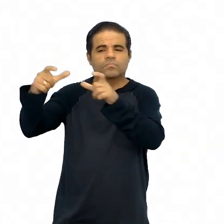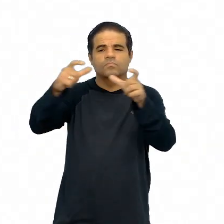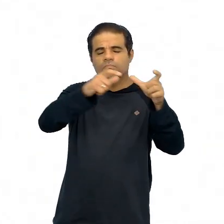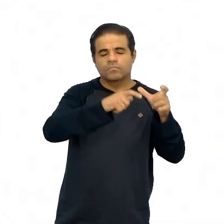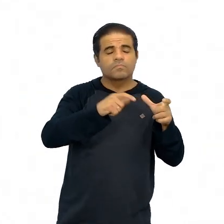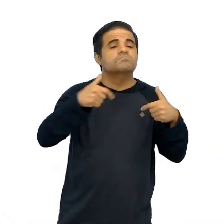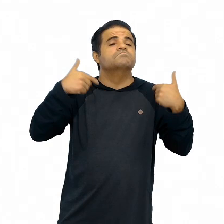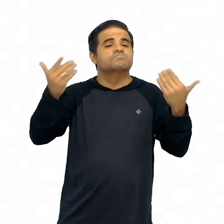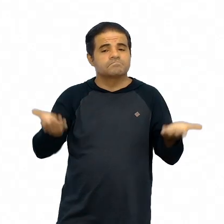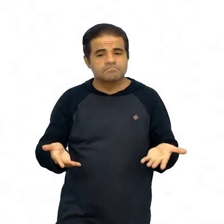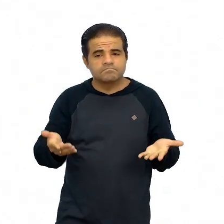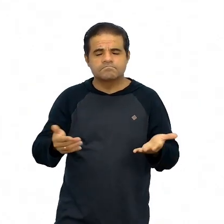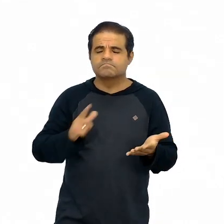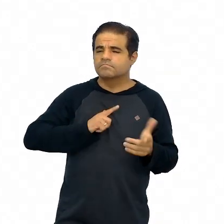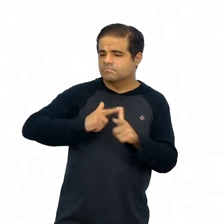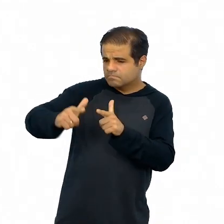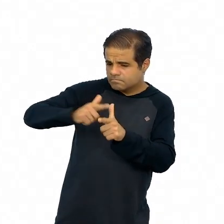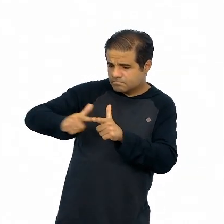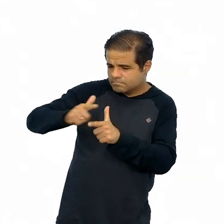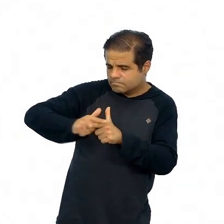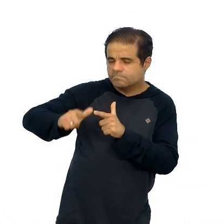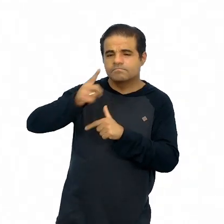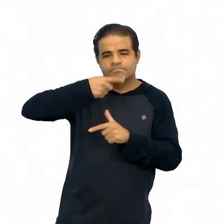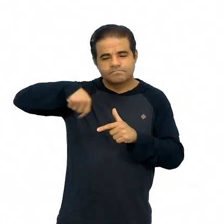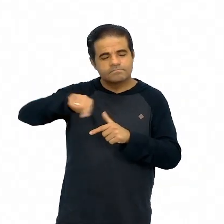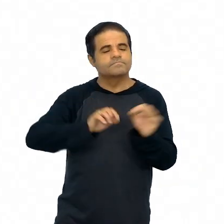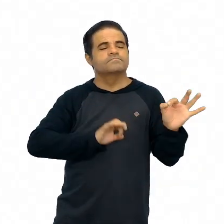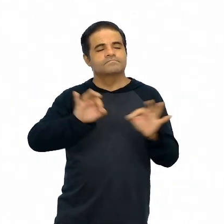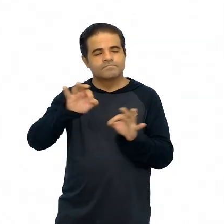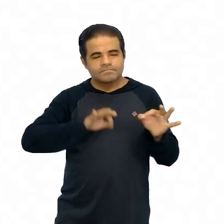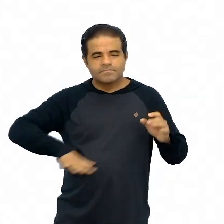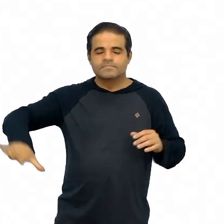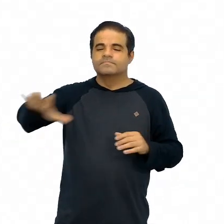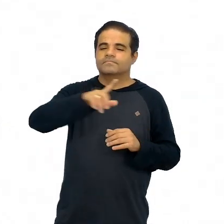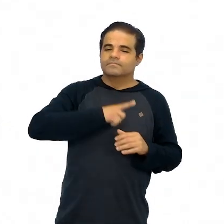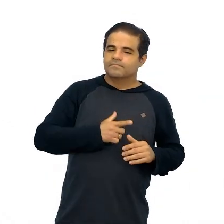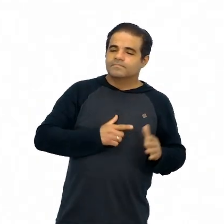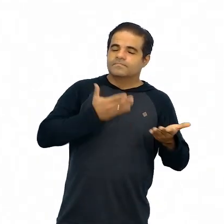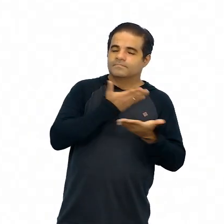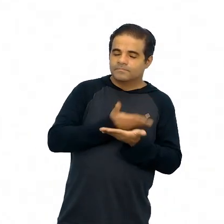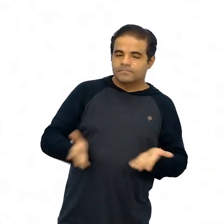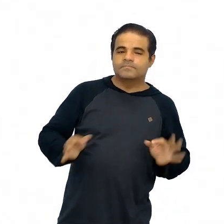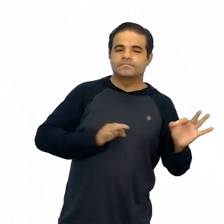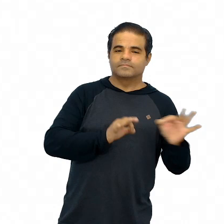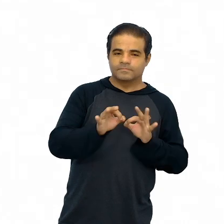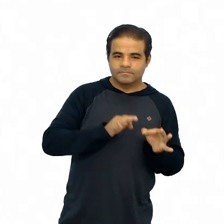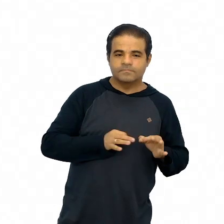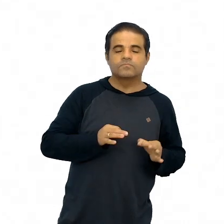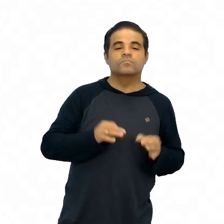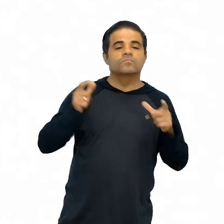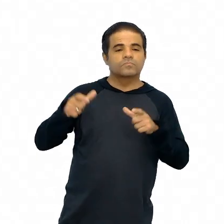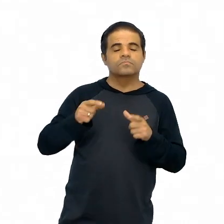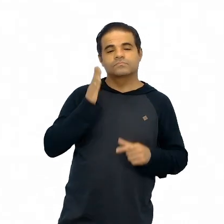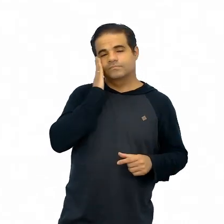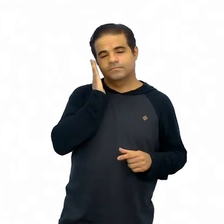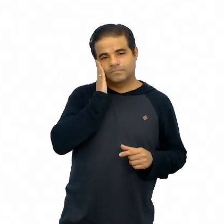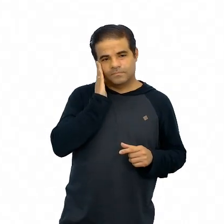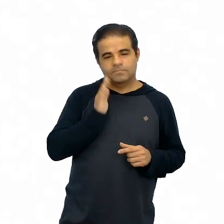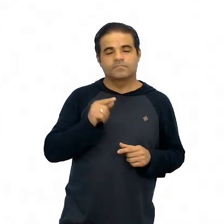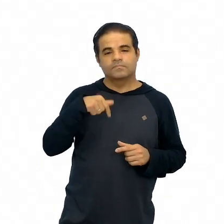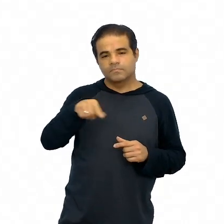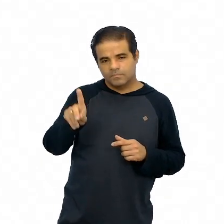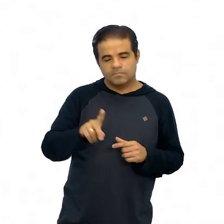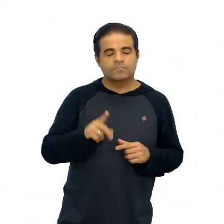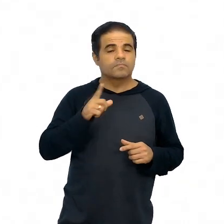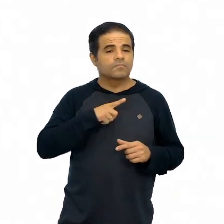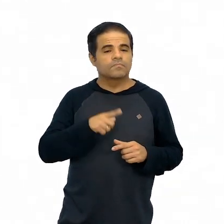eles vão ter problemas para resolver as situações. E onde eu vou saber, nossa